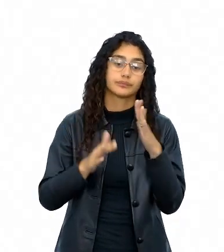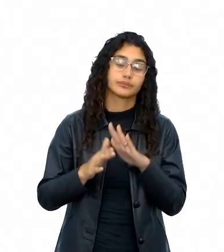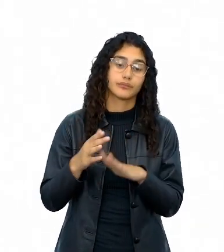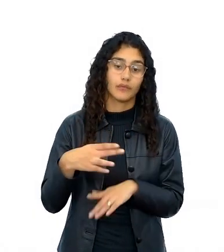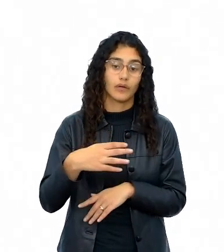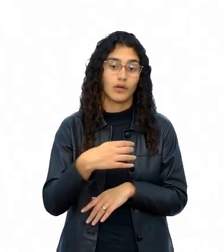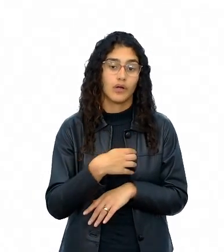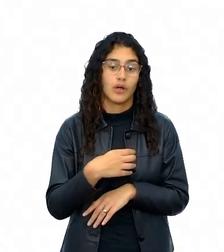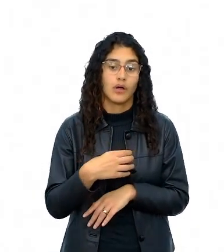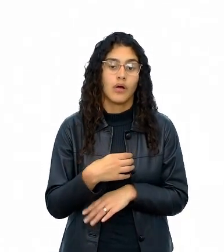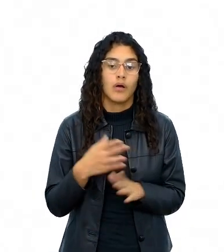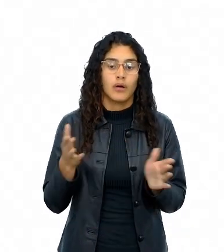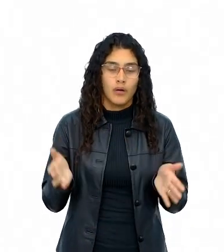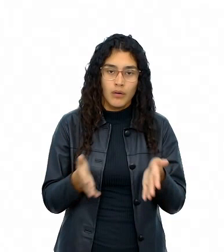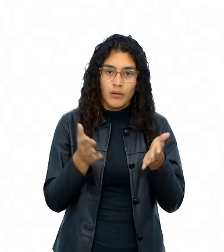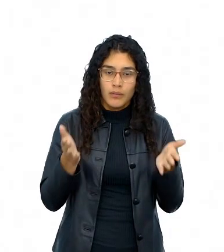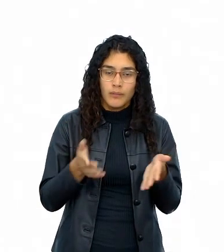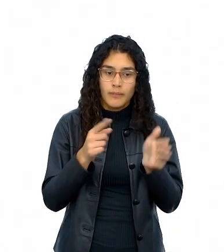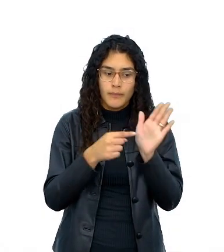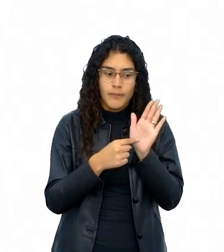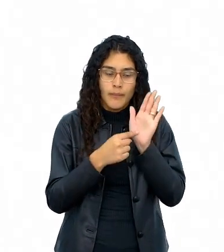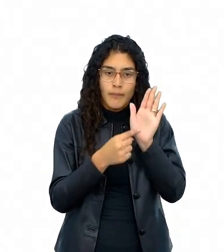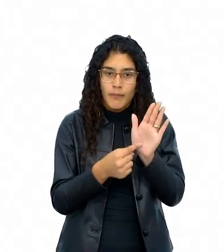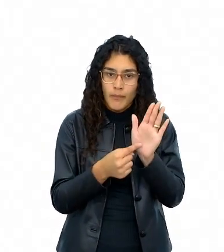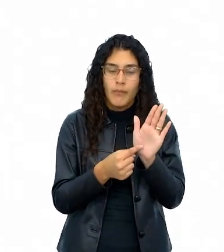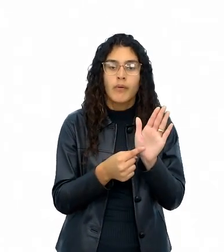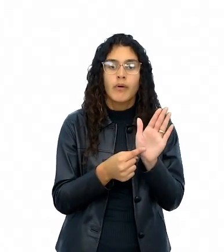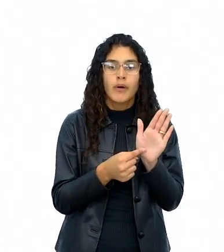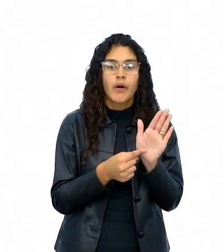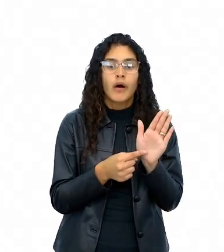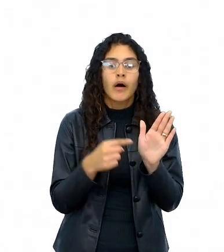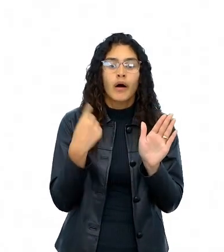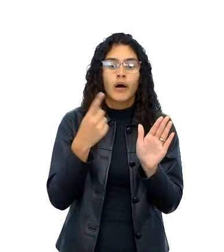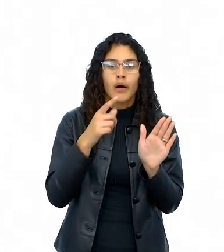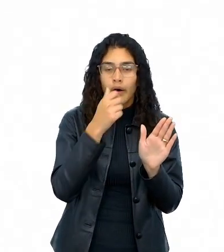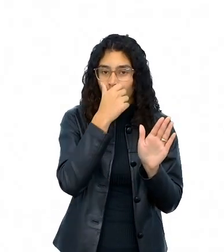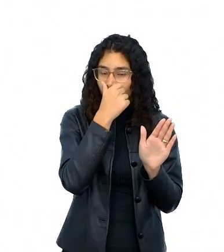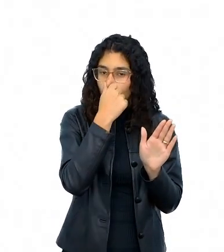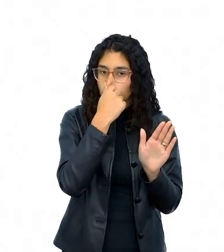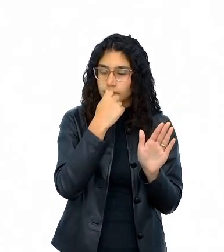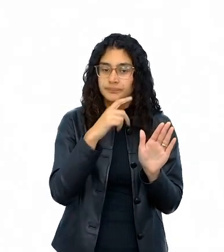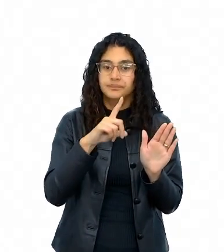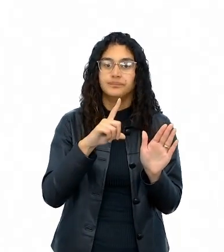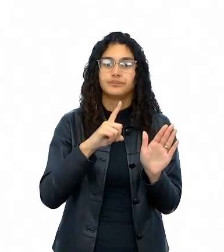de forma intuitiva, é oferecida nos anos iniciais, quando a gente tem